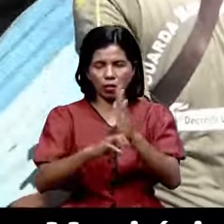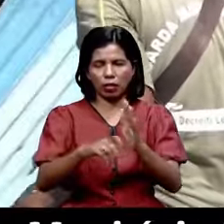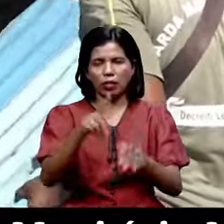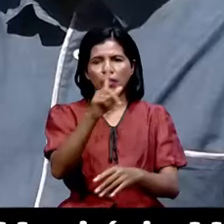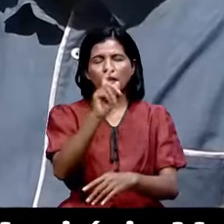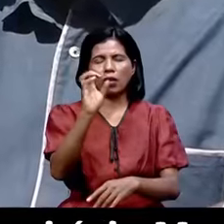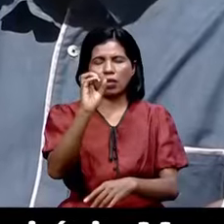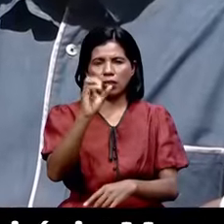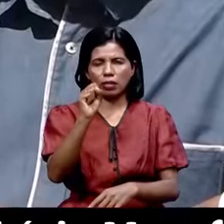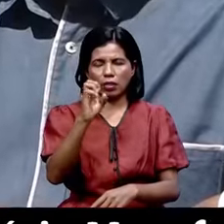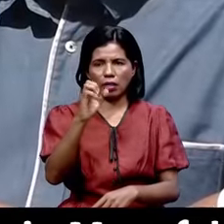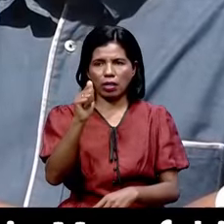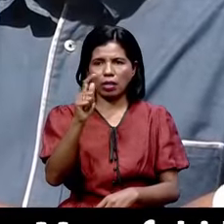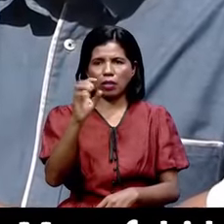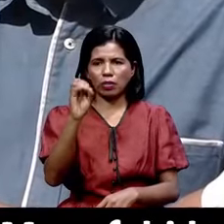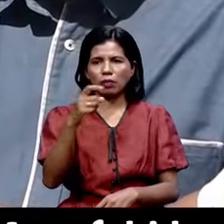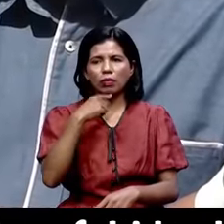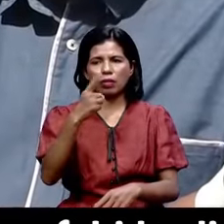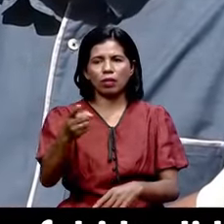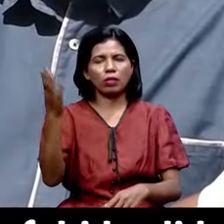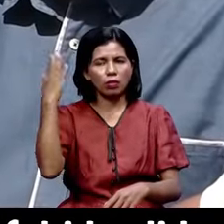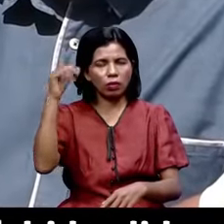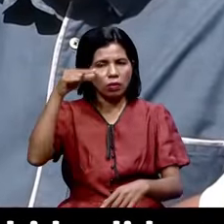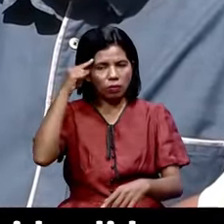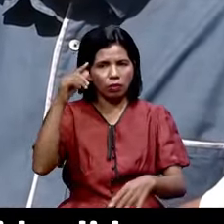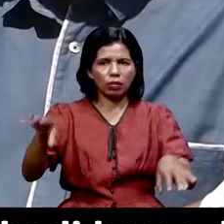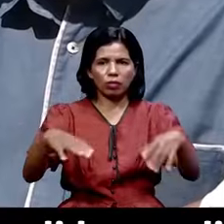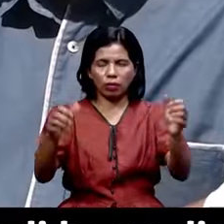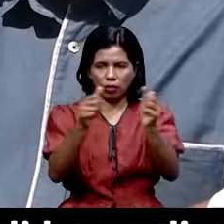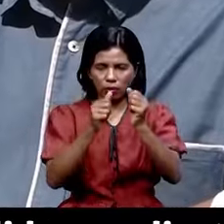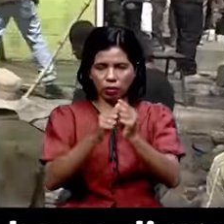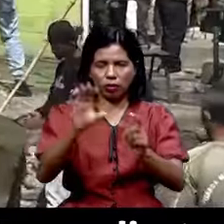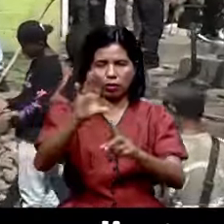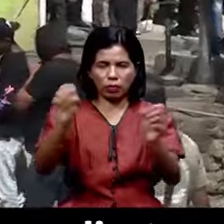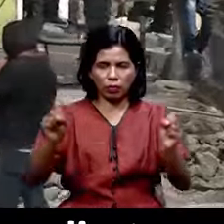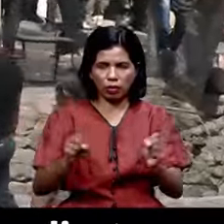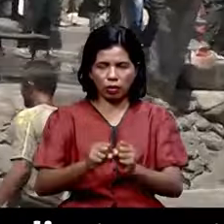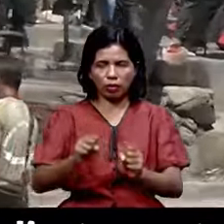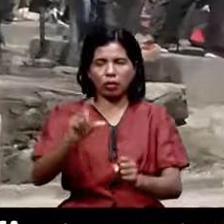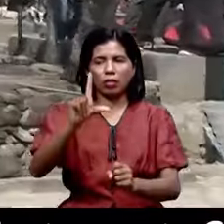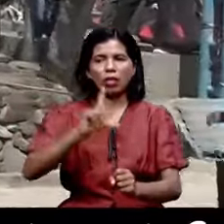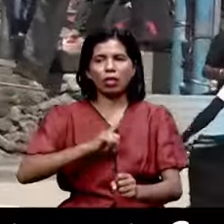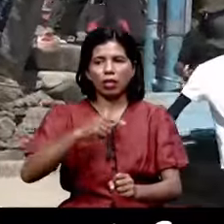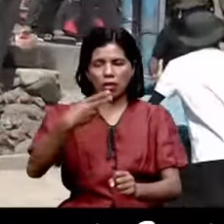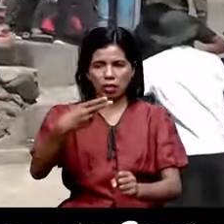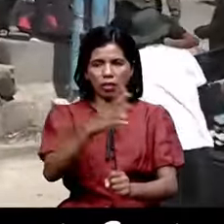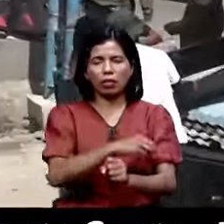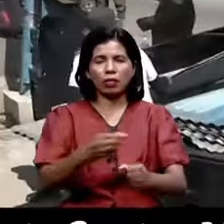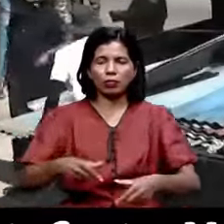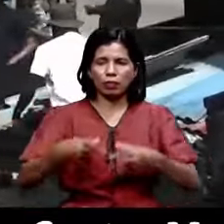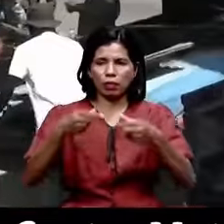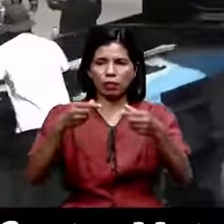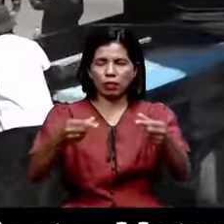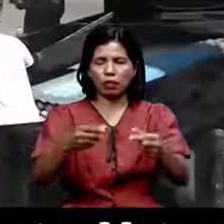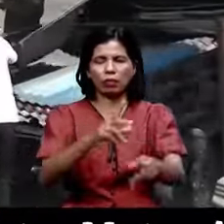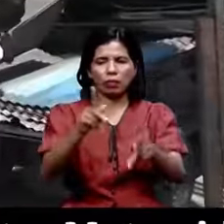Toponímia na Organização Urbana explica, antes, né, parte do governo serviço mútuo com a autoridade local e a Sukulahane Oriental, antes, né, foi um aviso